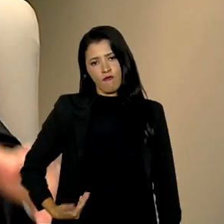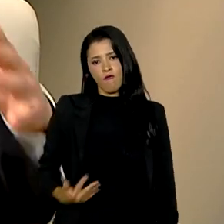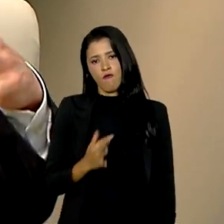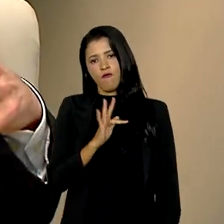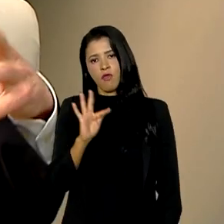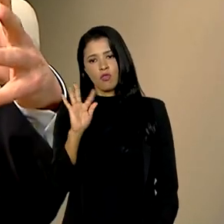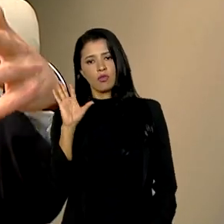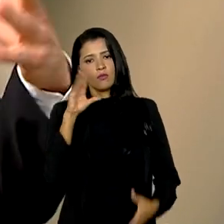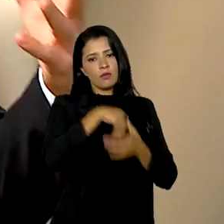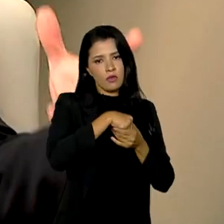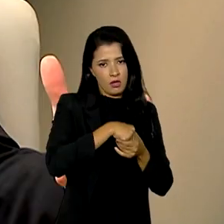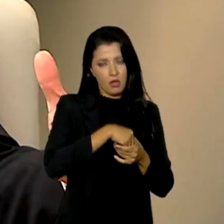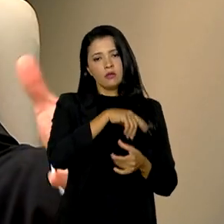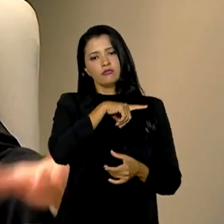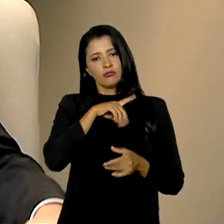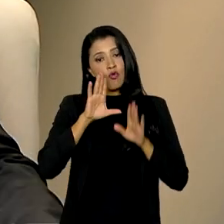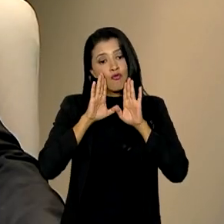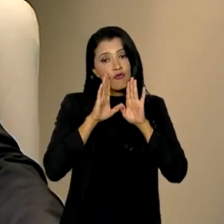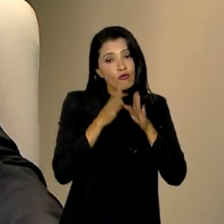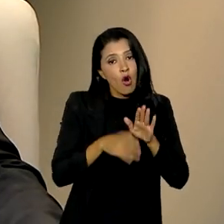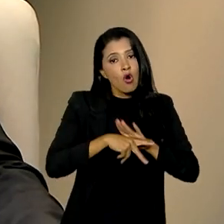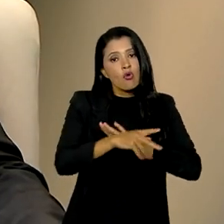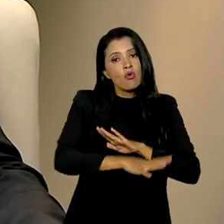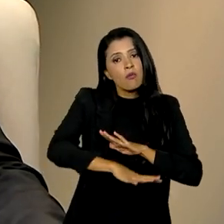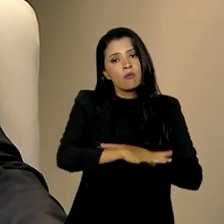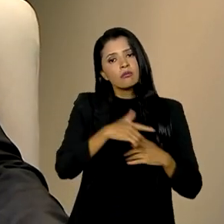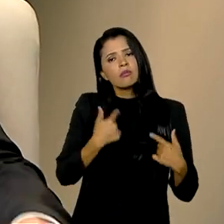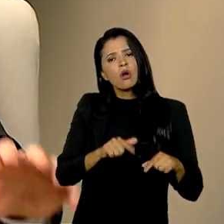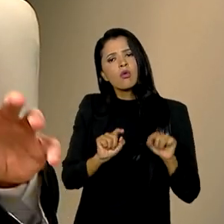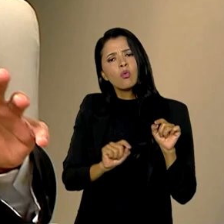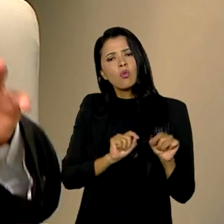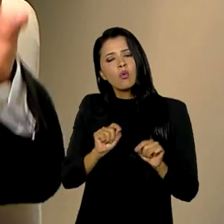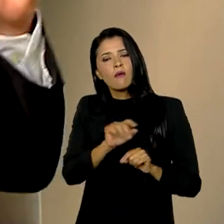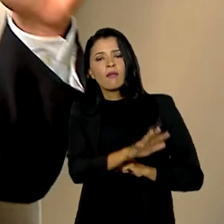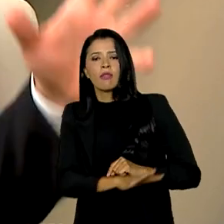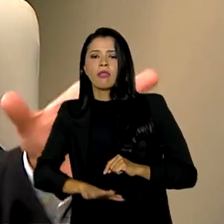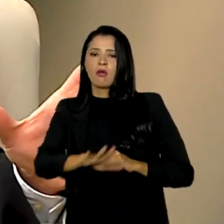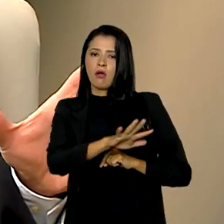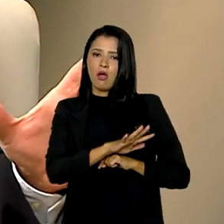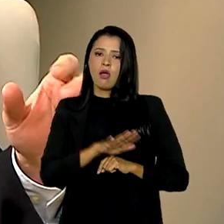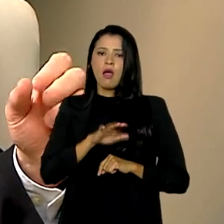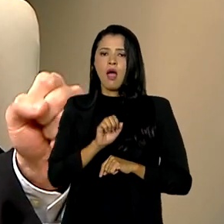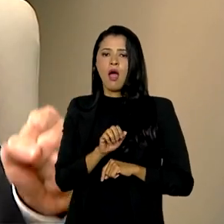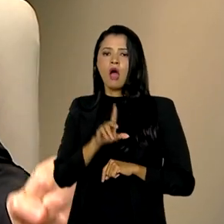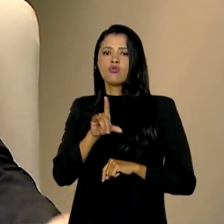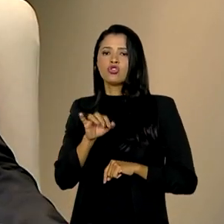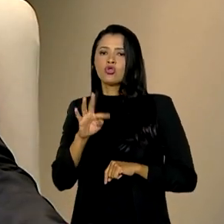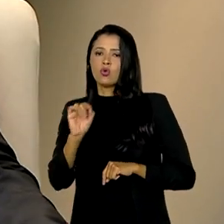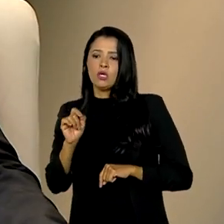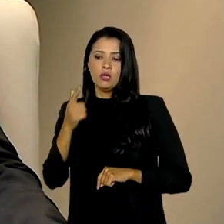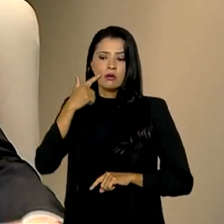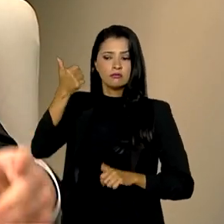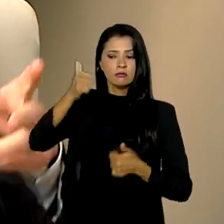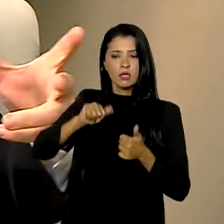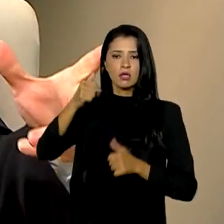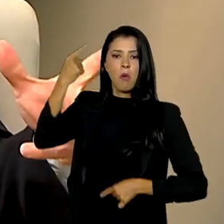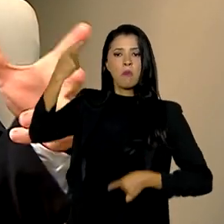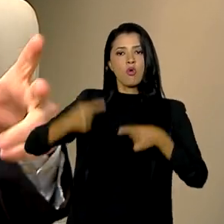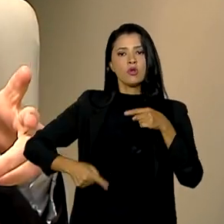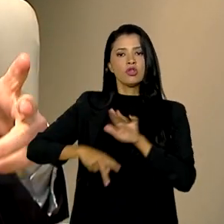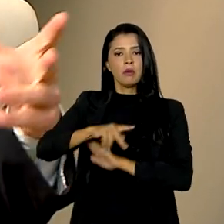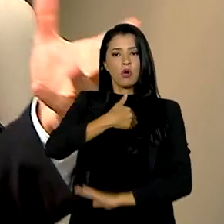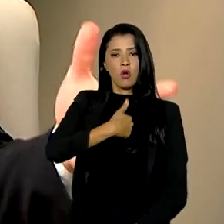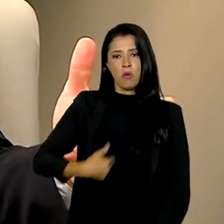né, dentro da CGU, voltadas para a atuação na área de auditoria de políticas públicas, né, que